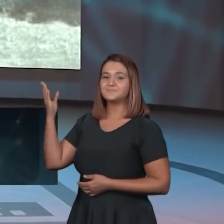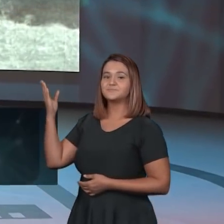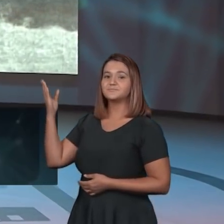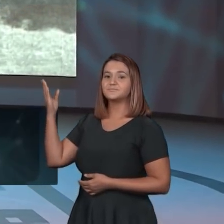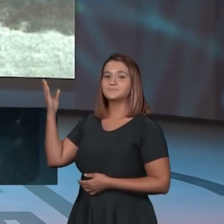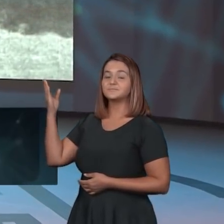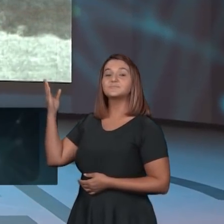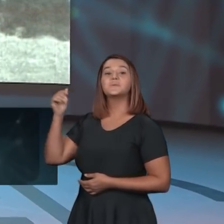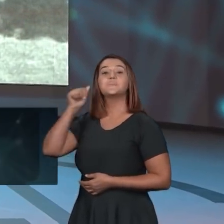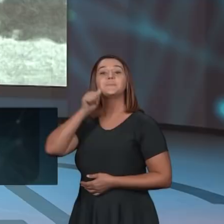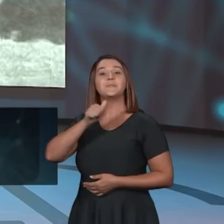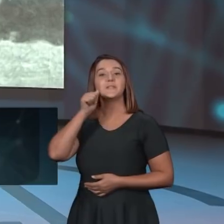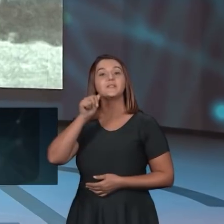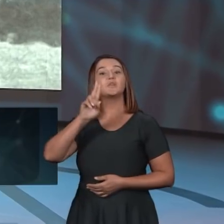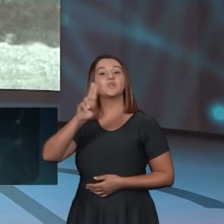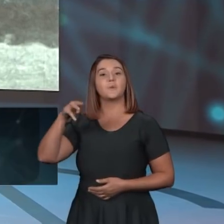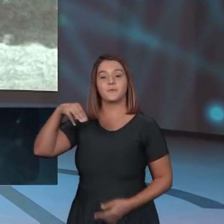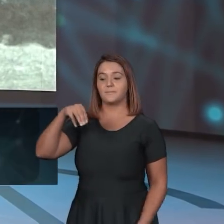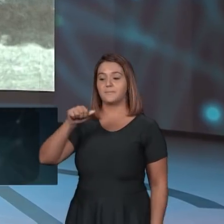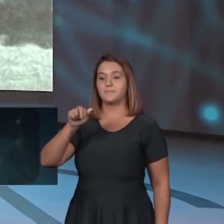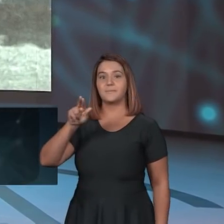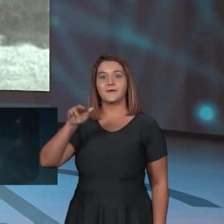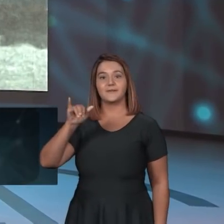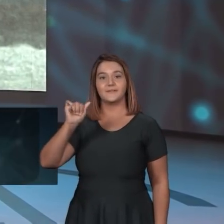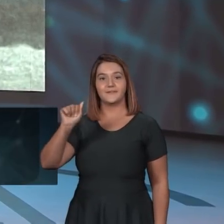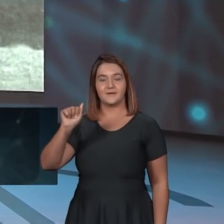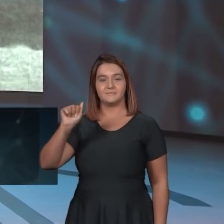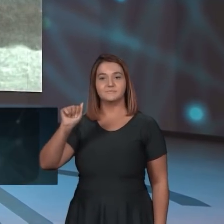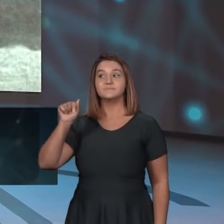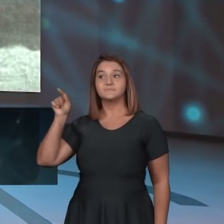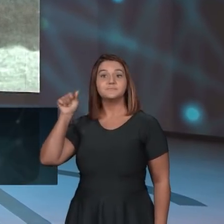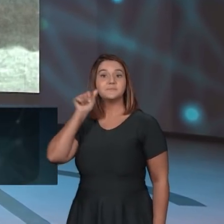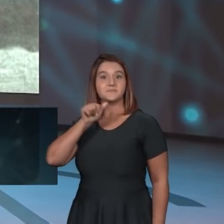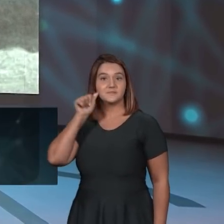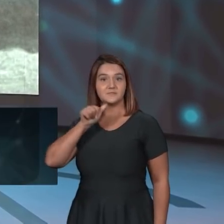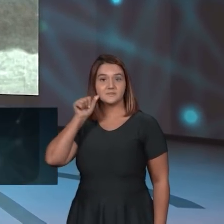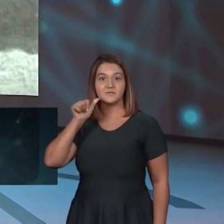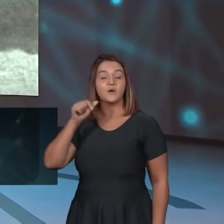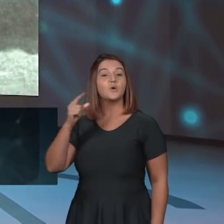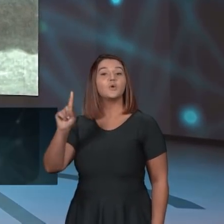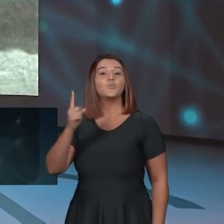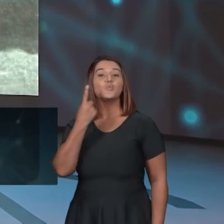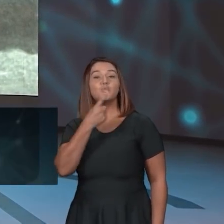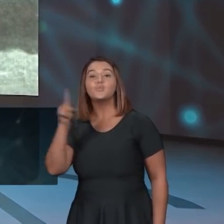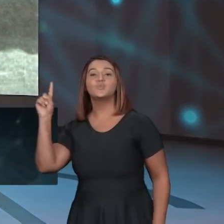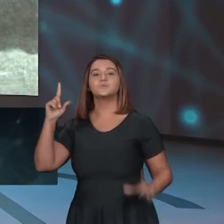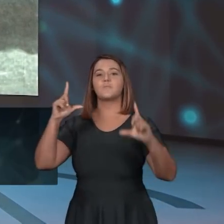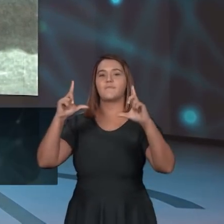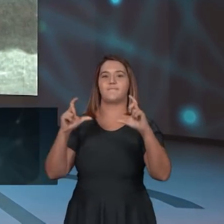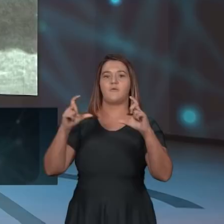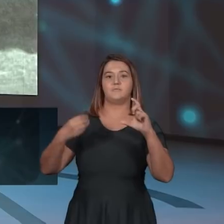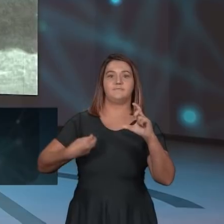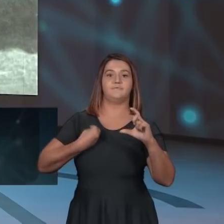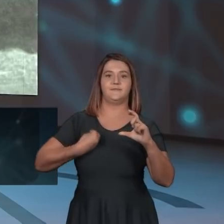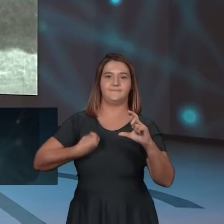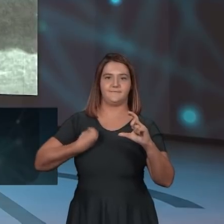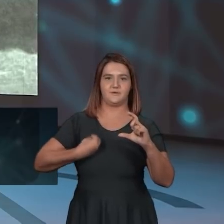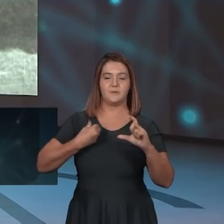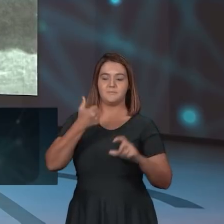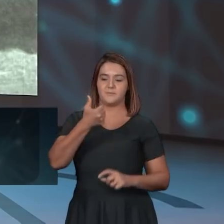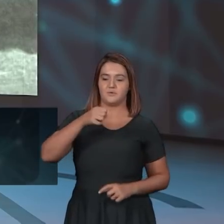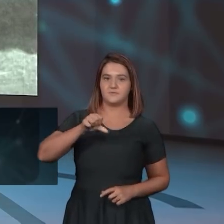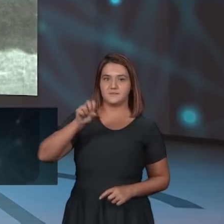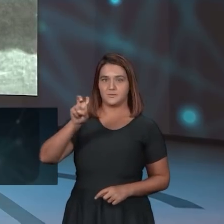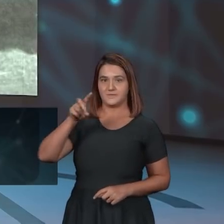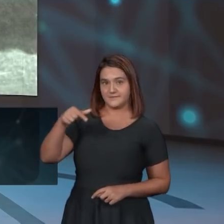chamava-se Maria Ridulph. Esta foi a última foto que ela tirou em vida, em 1957. 2